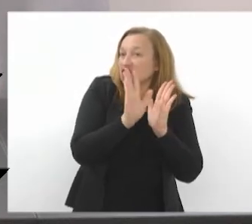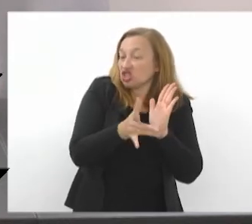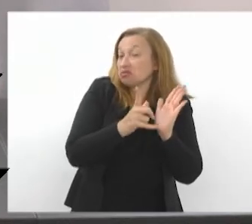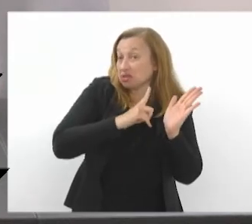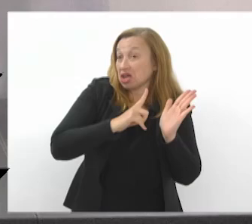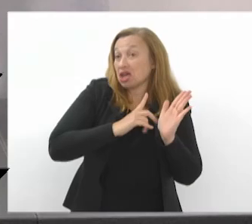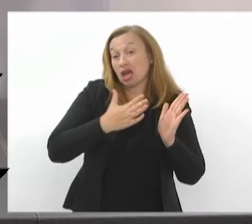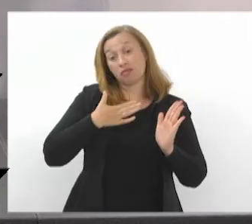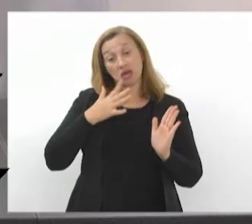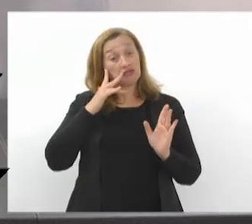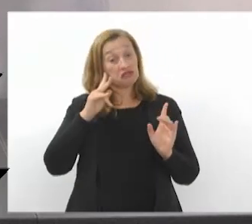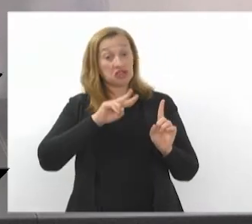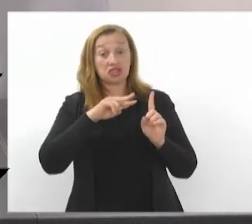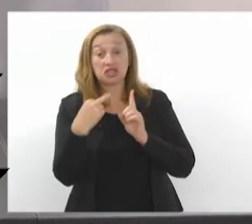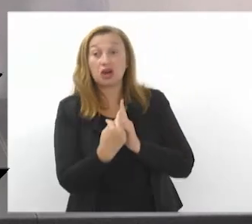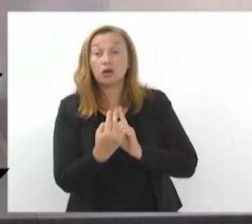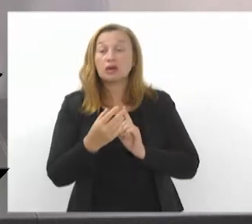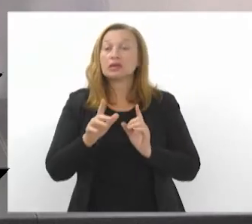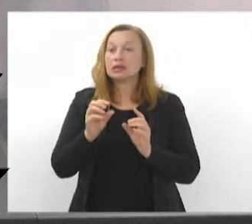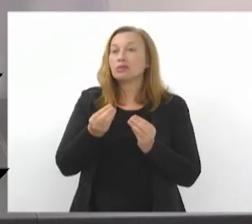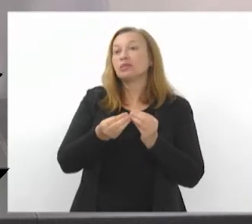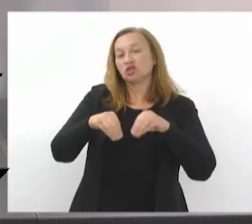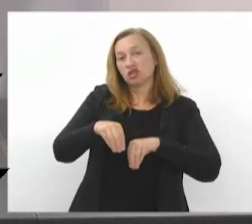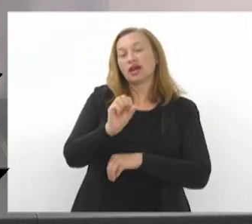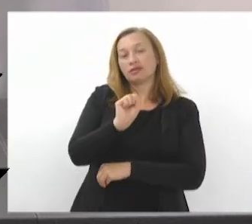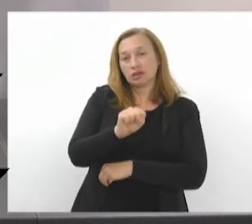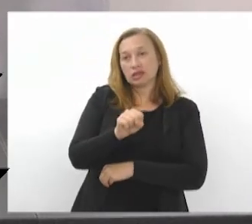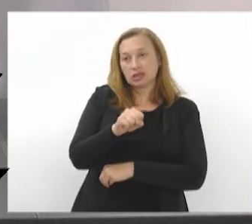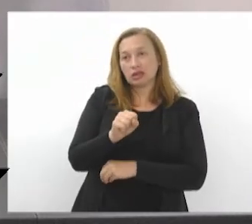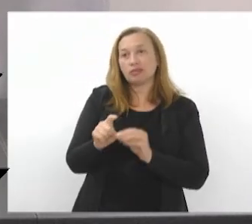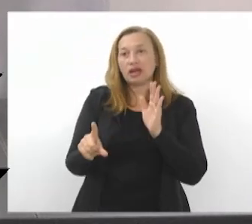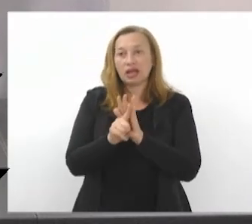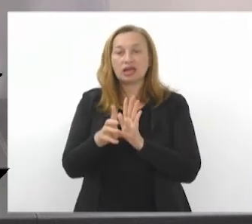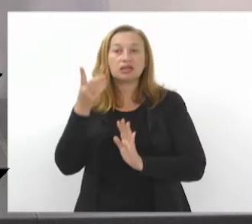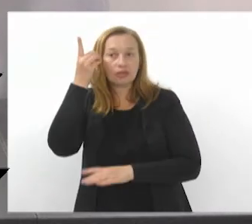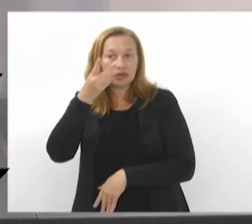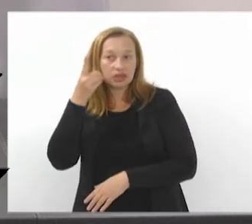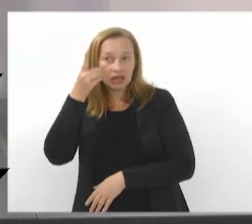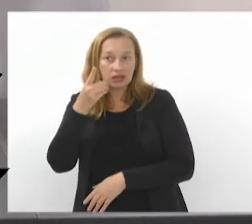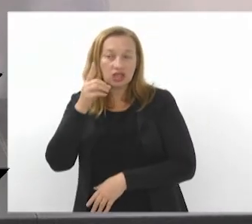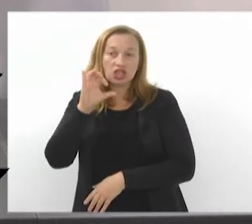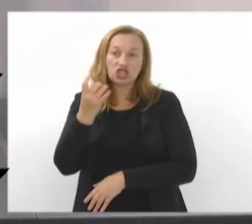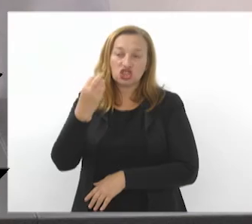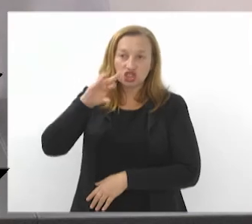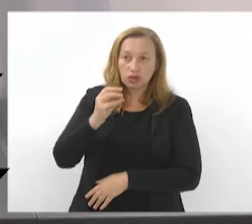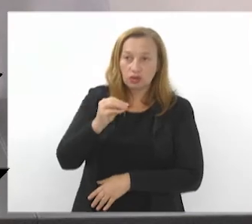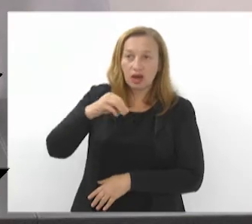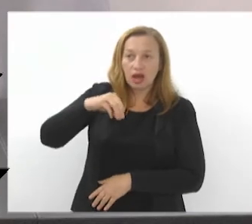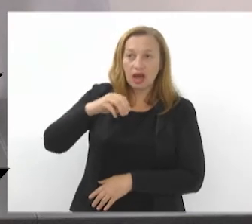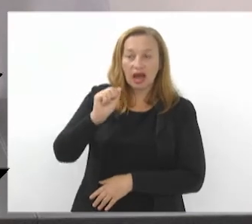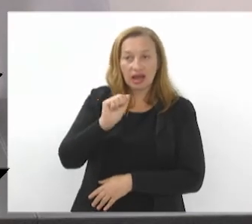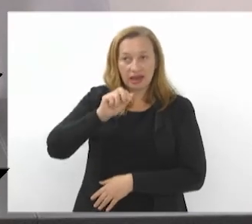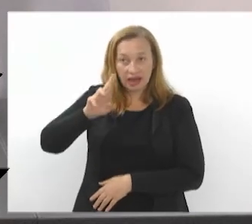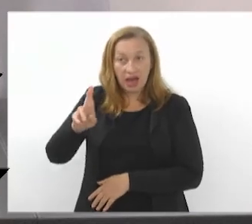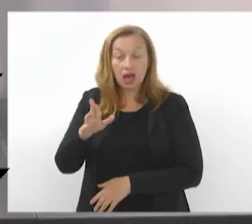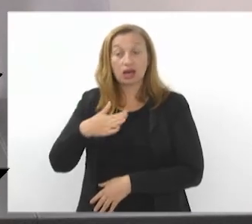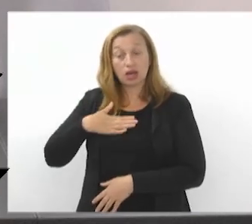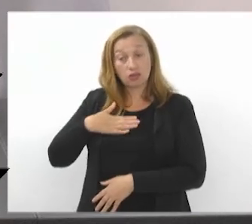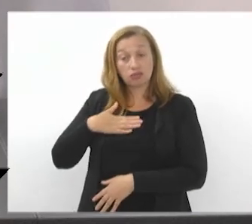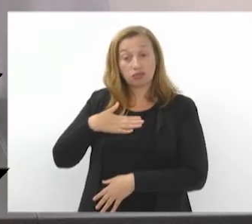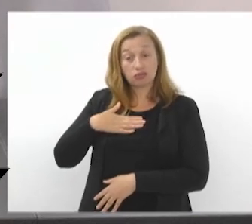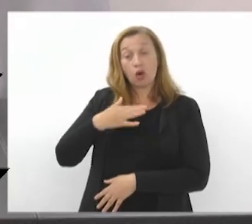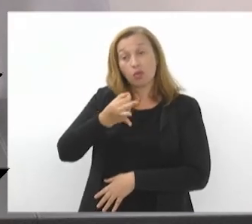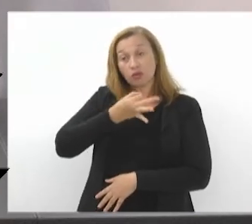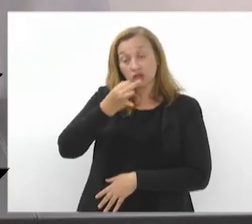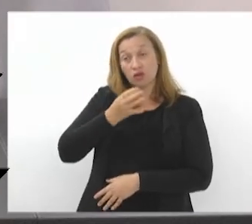ver, estaria, esse sim, prejudicado pela lei do deputado Chico Alencar. Então, nesse sentido que eu sustento